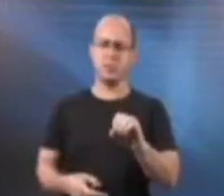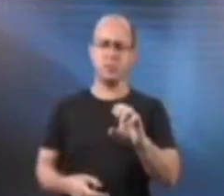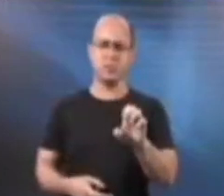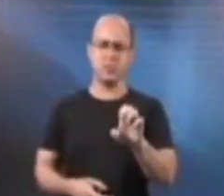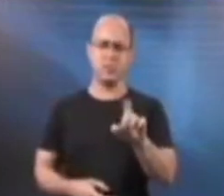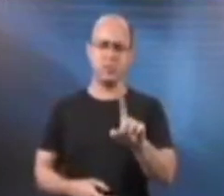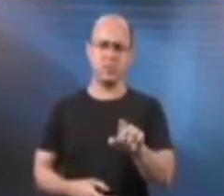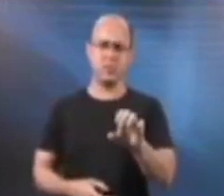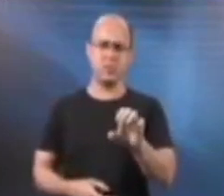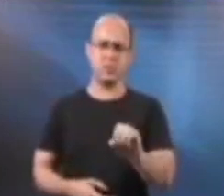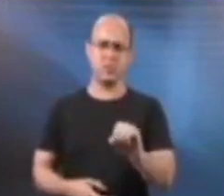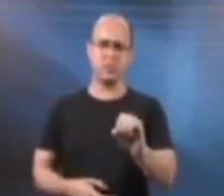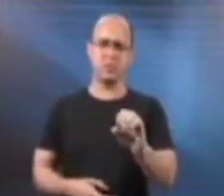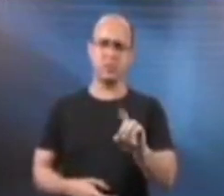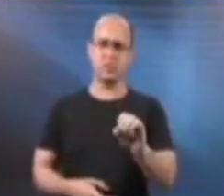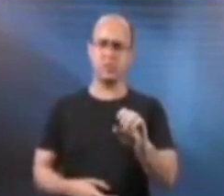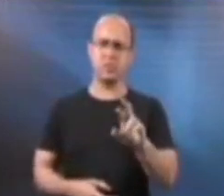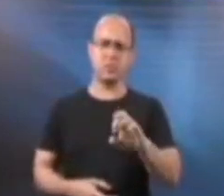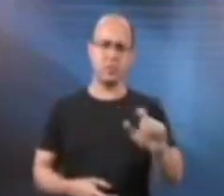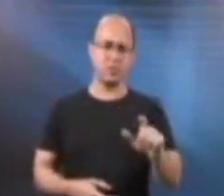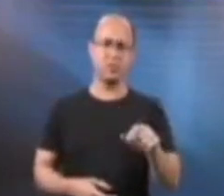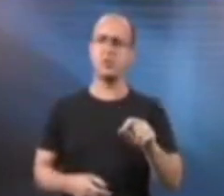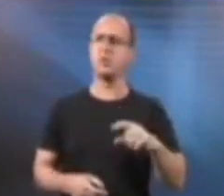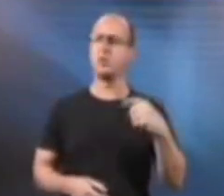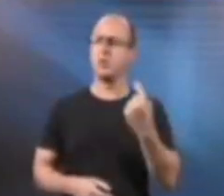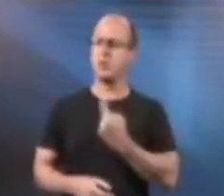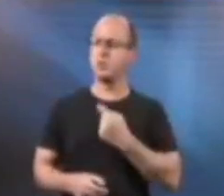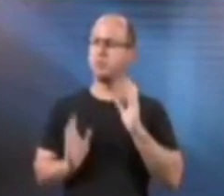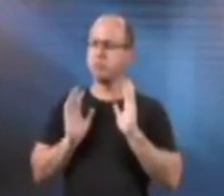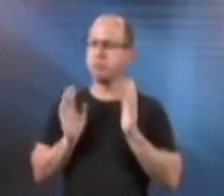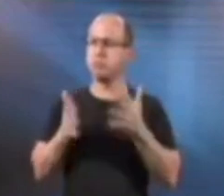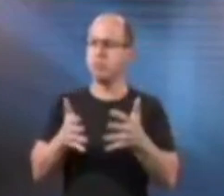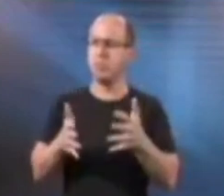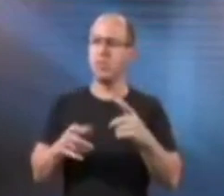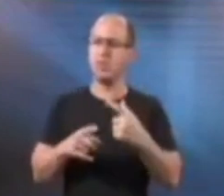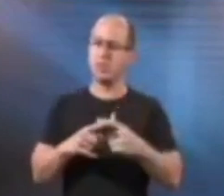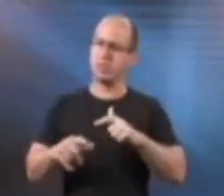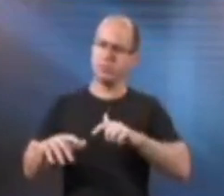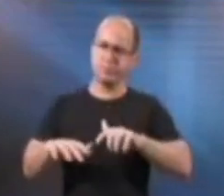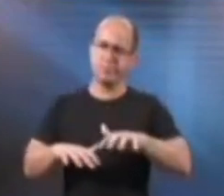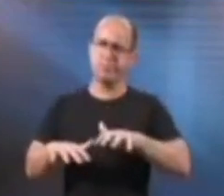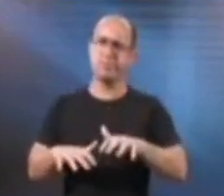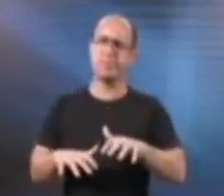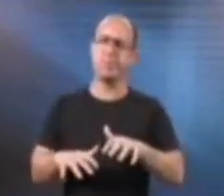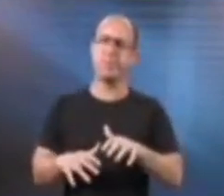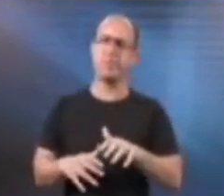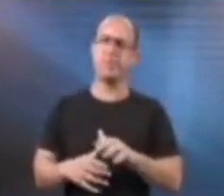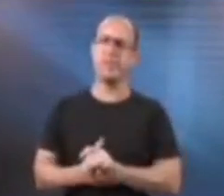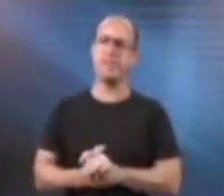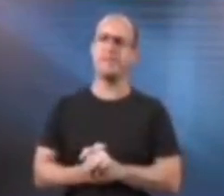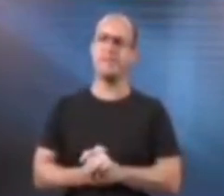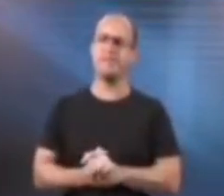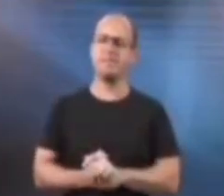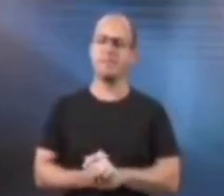na Assembleia Legislativa temos que colocar nossos olhos, porque essas ações, a exemplo também